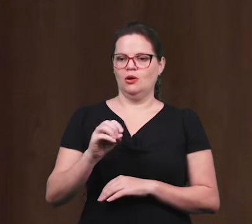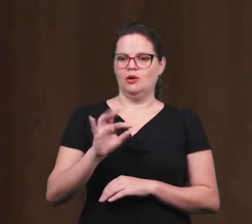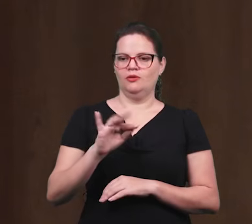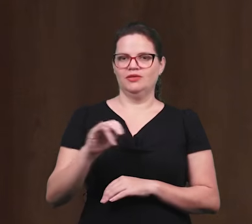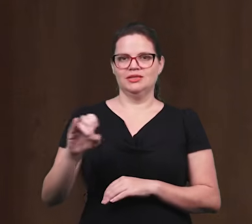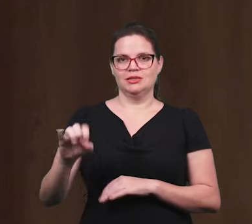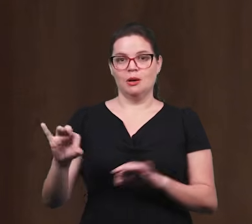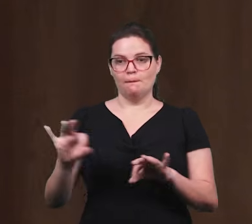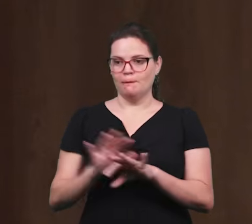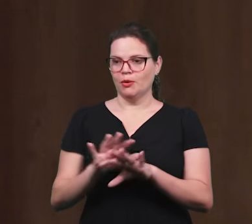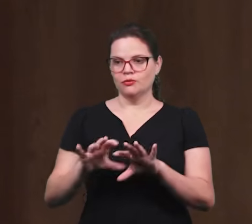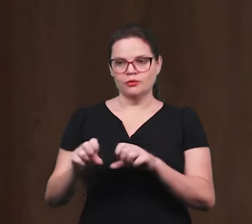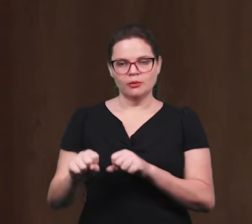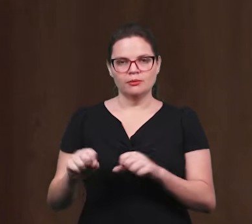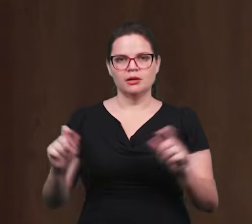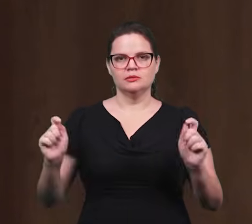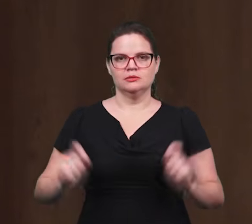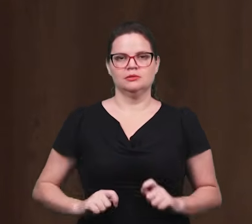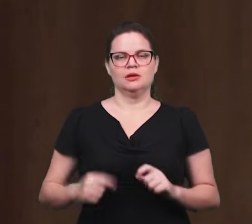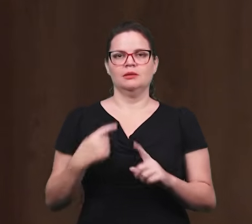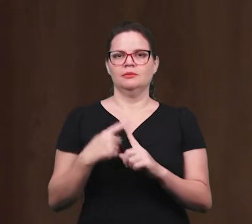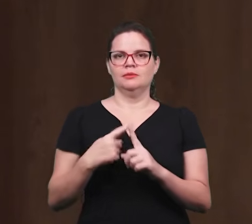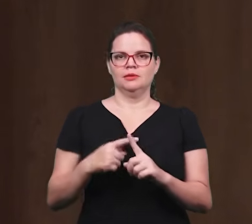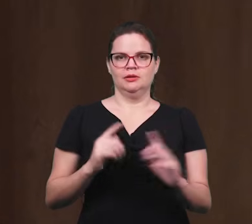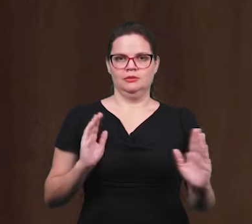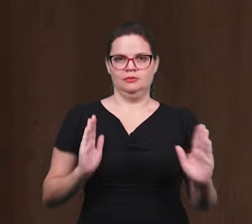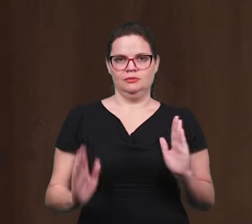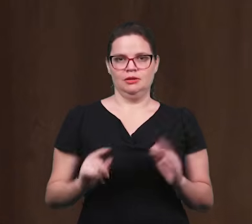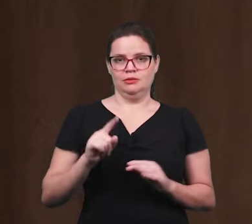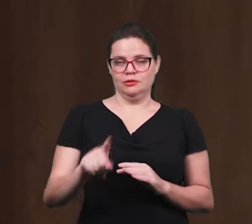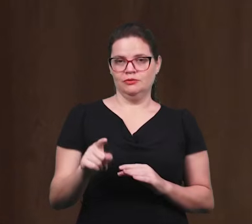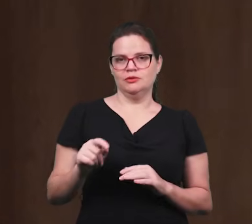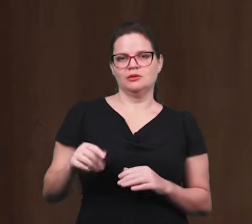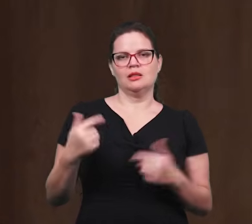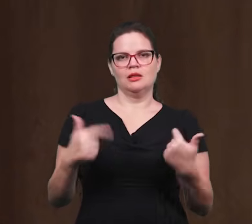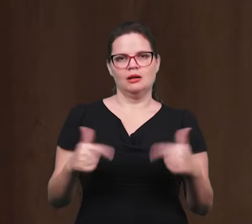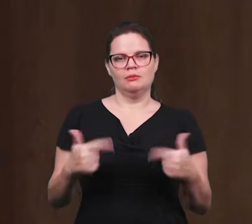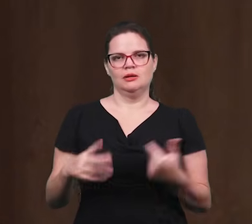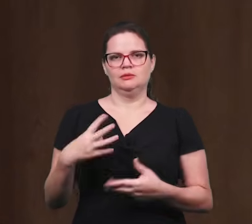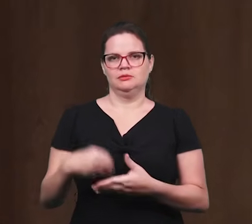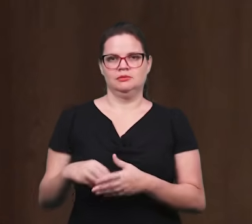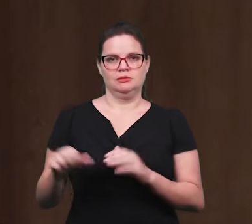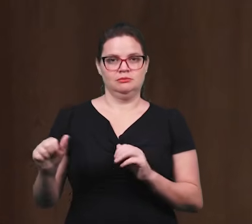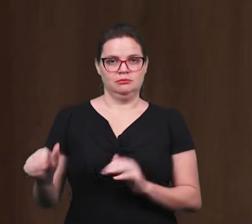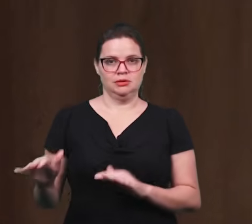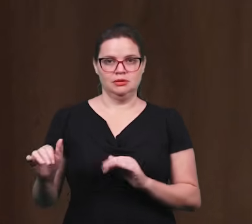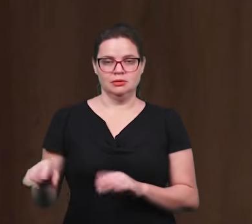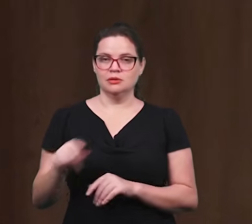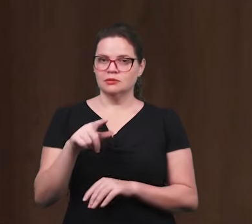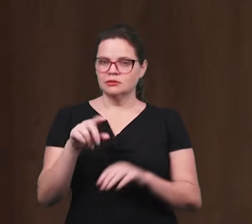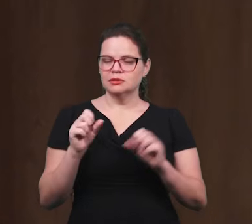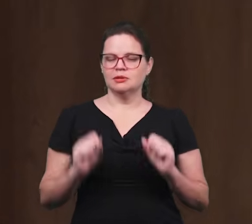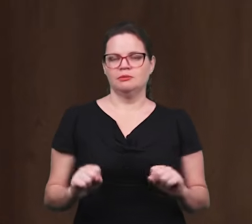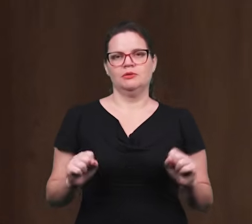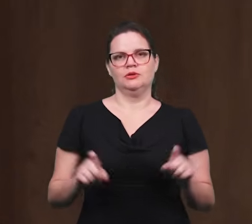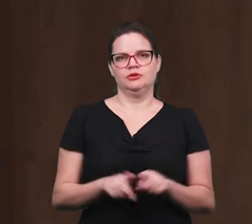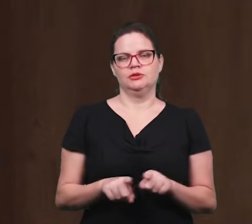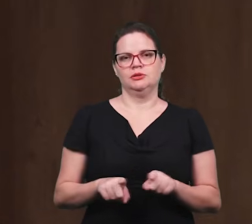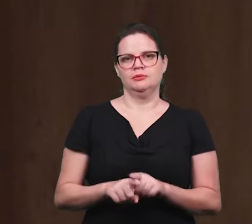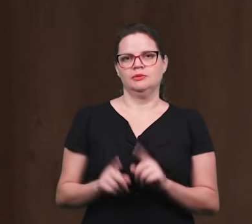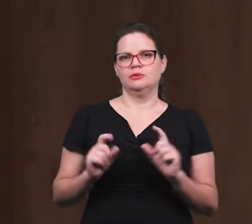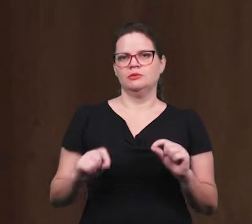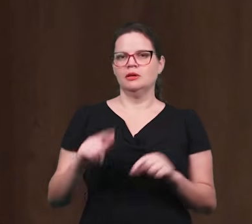autoexplicativo, né? Então, ele faz o quê? Durante o período que você está fazendo o serviço militar, você pode, ao mesmo tempo, você